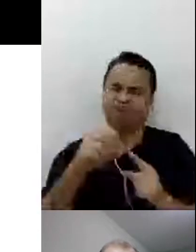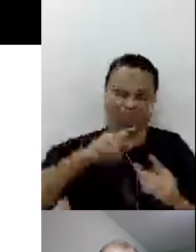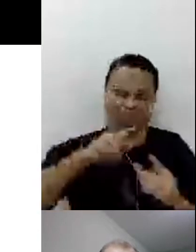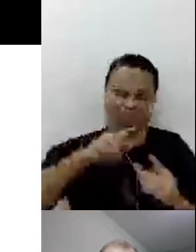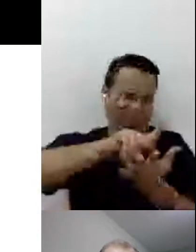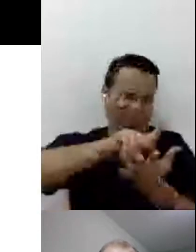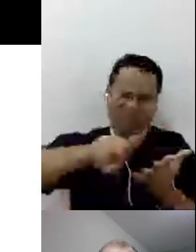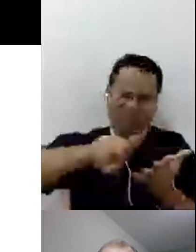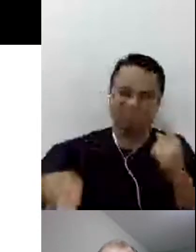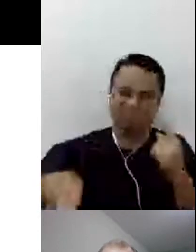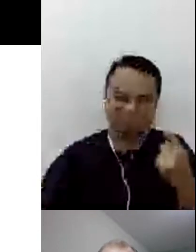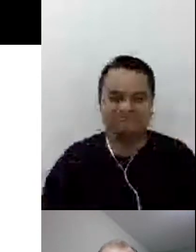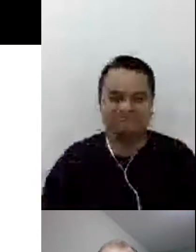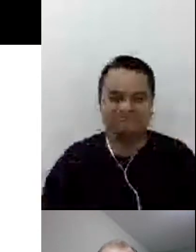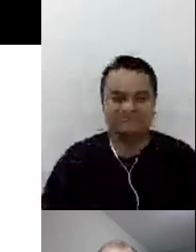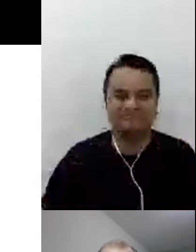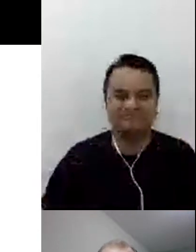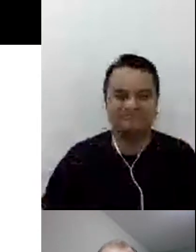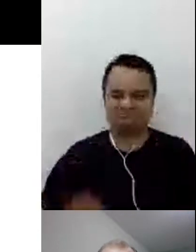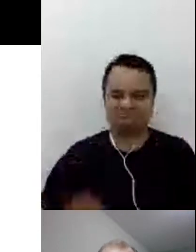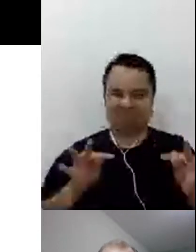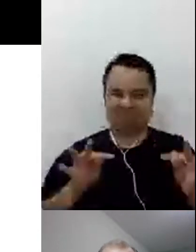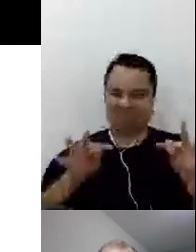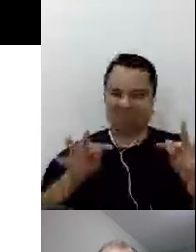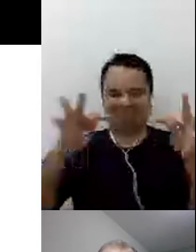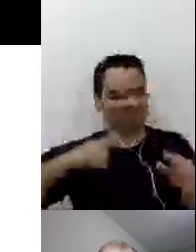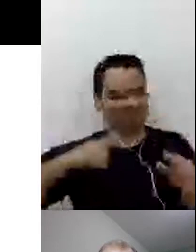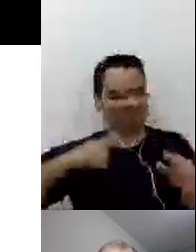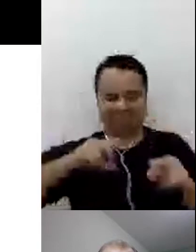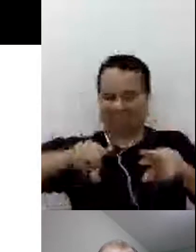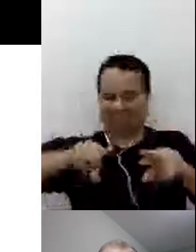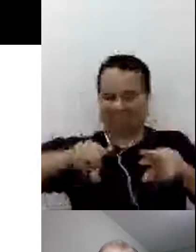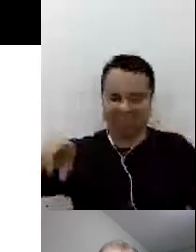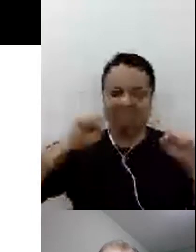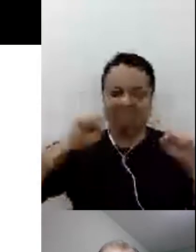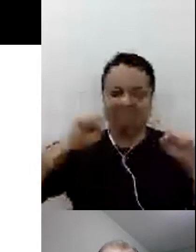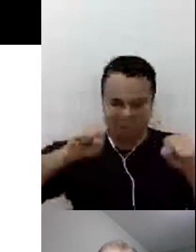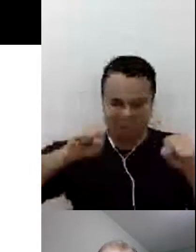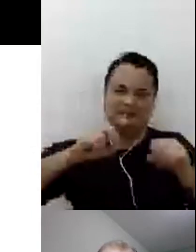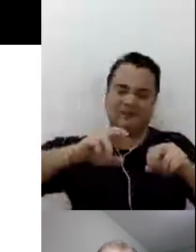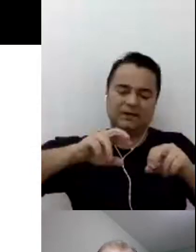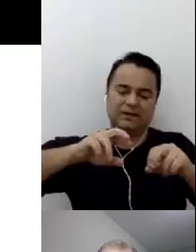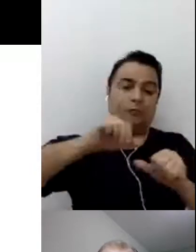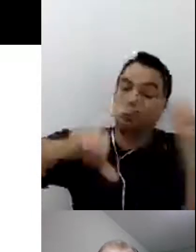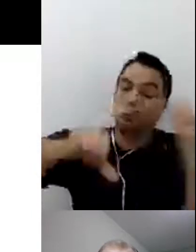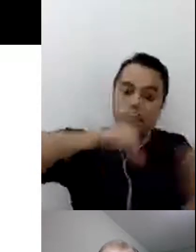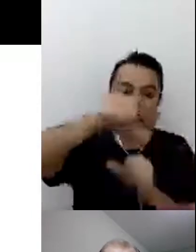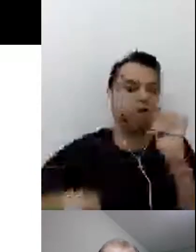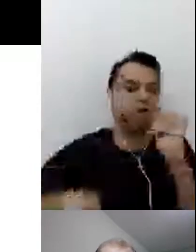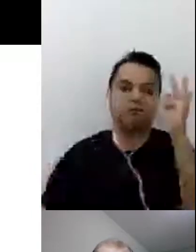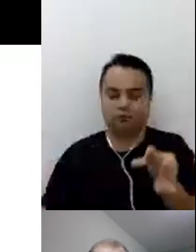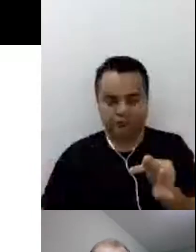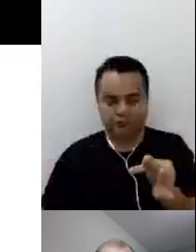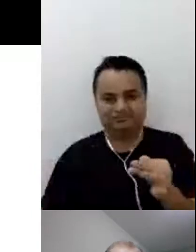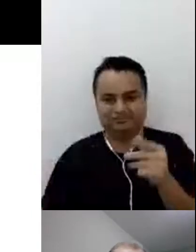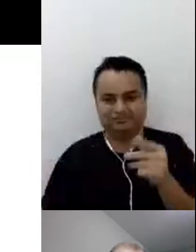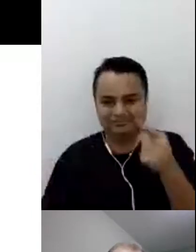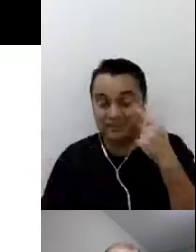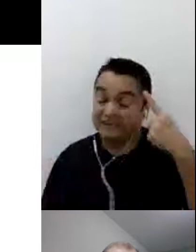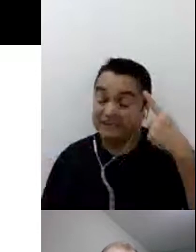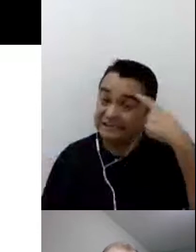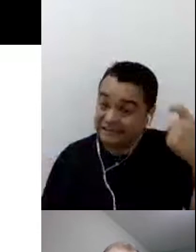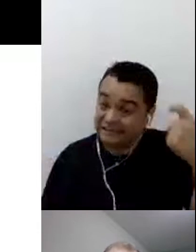de tecnologias que a gente tem que pode revolucionar o nosso futuro, né? E aqui a minha